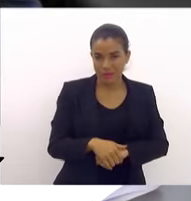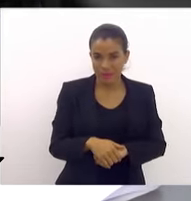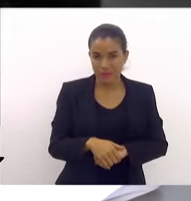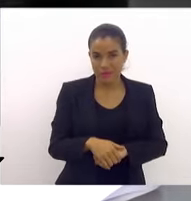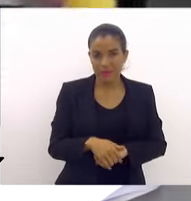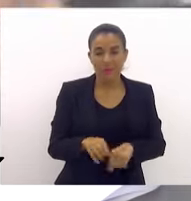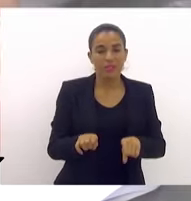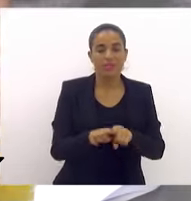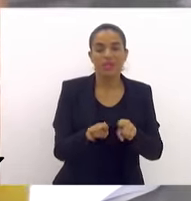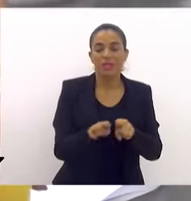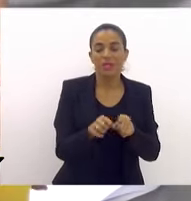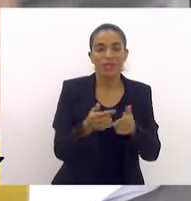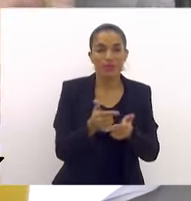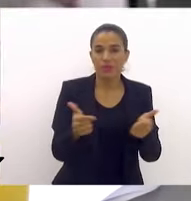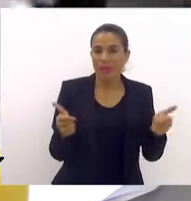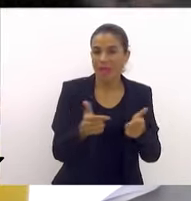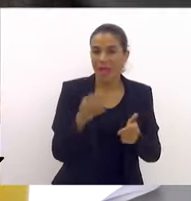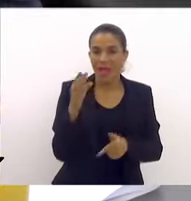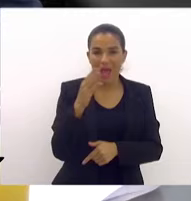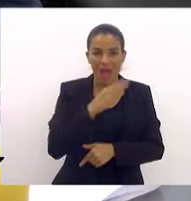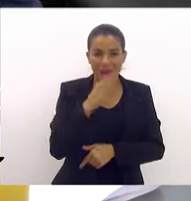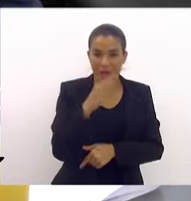não tem essa rapidez das